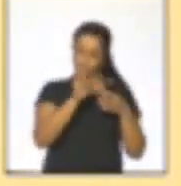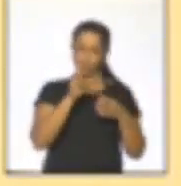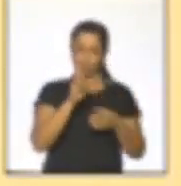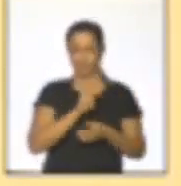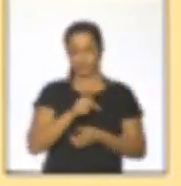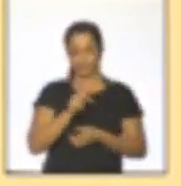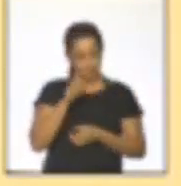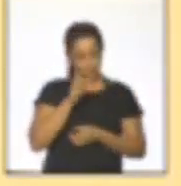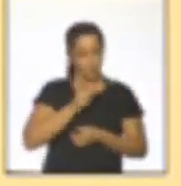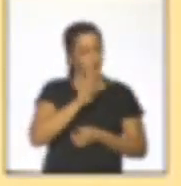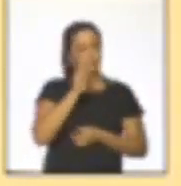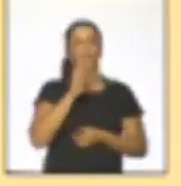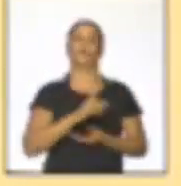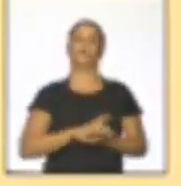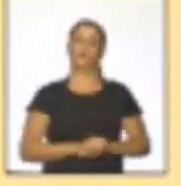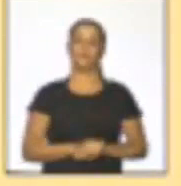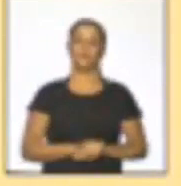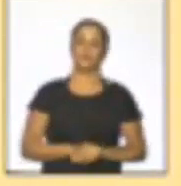camada.